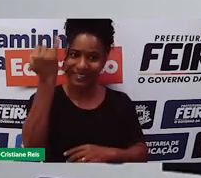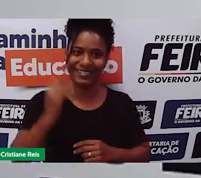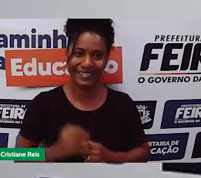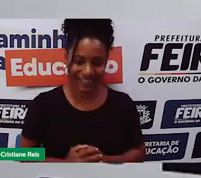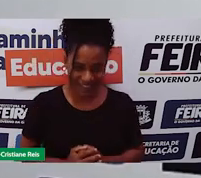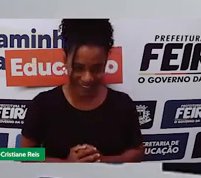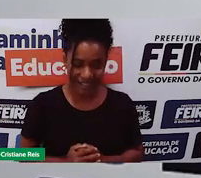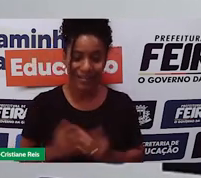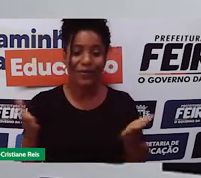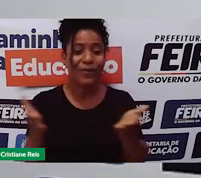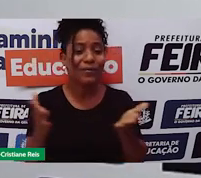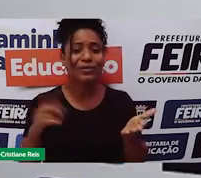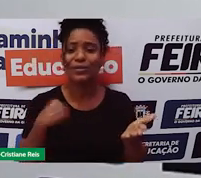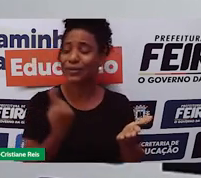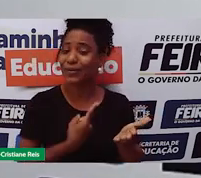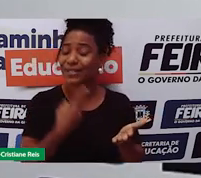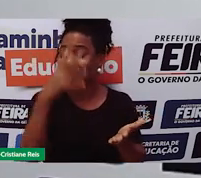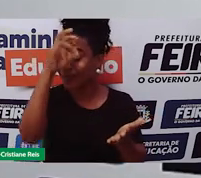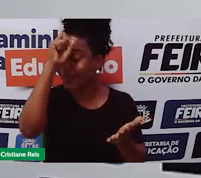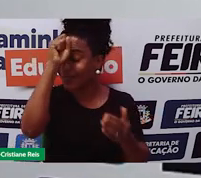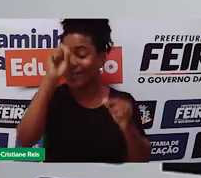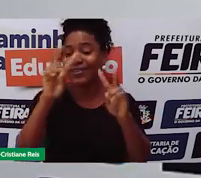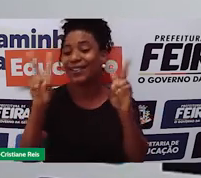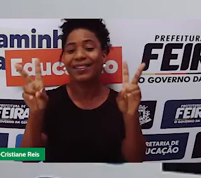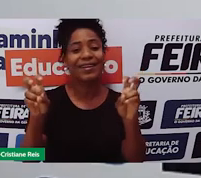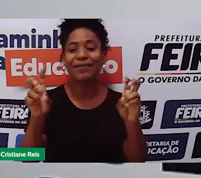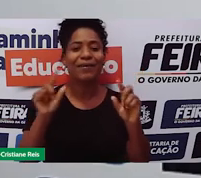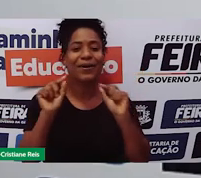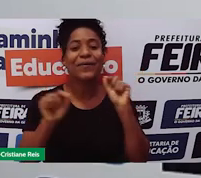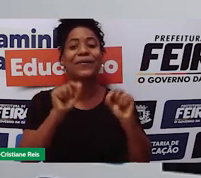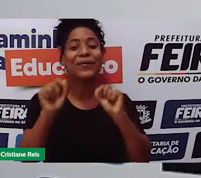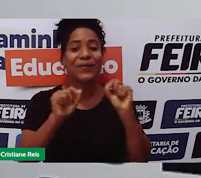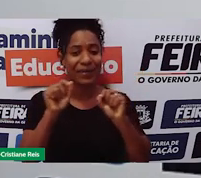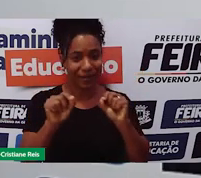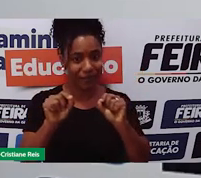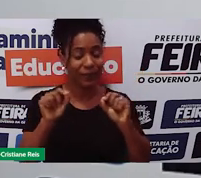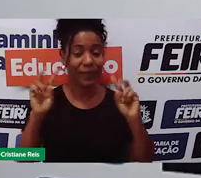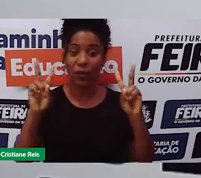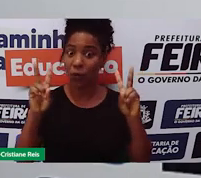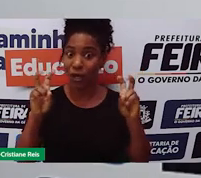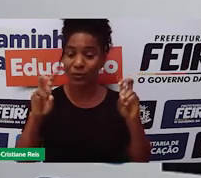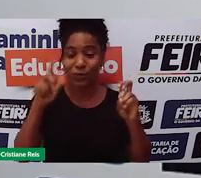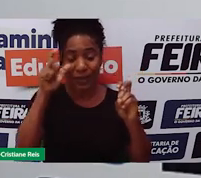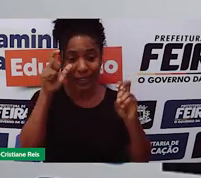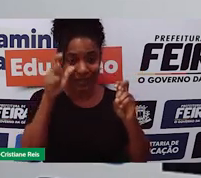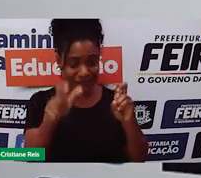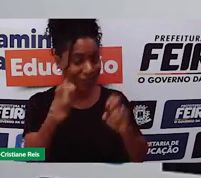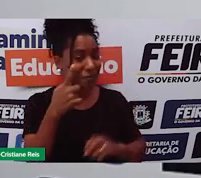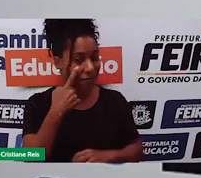estudar hoje, né? Qual o tema da nossa aula, qual assunto interessante a gente vai aprender.